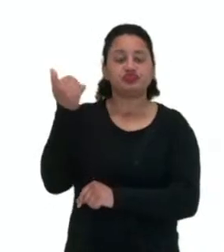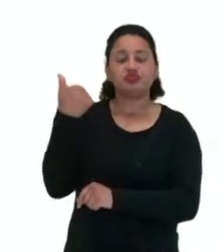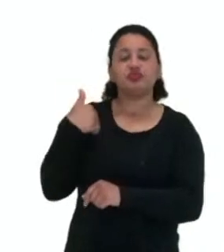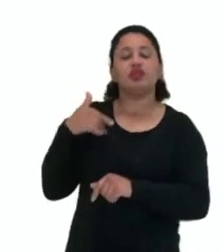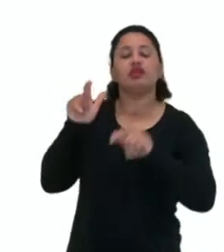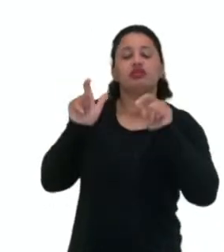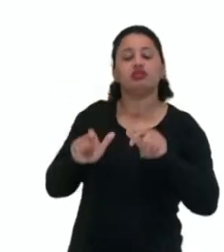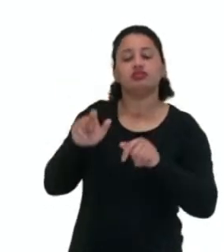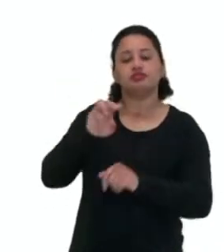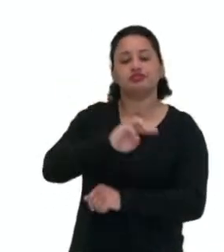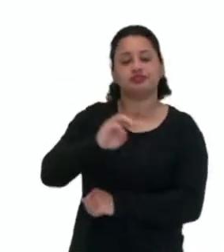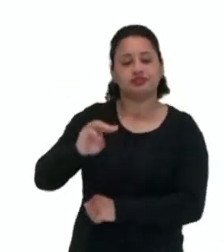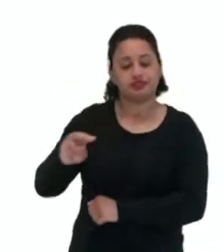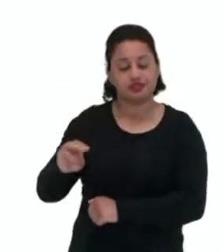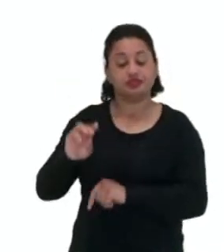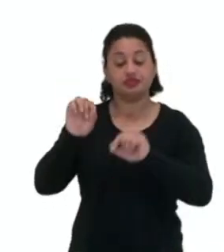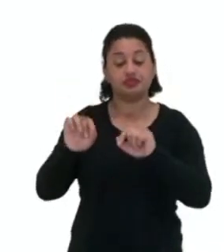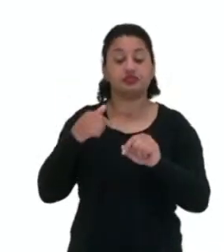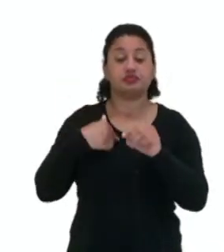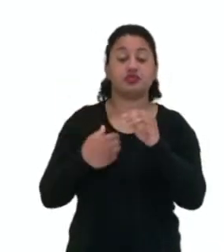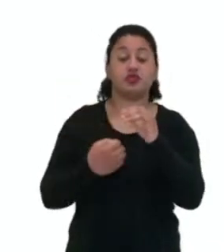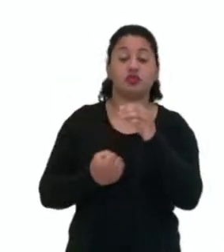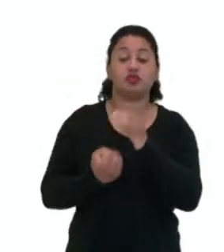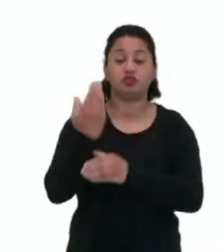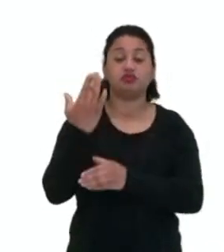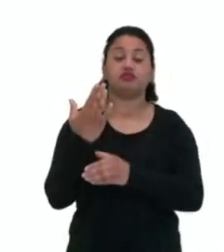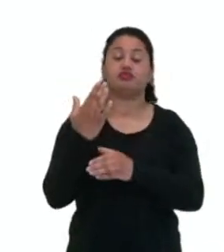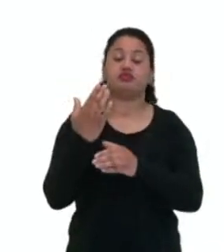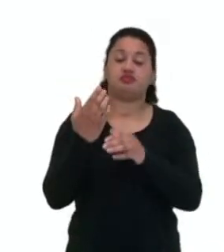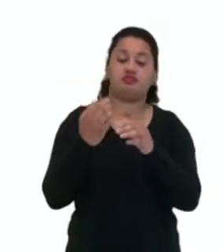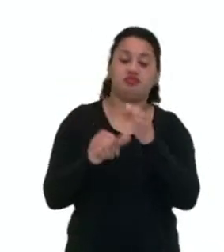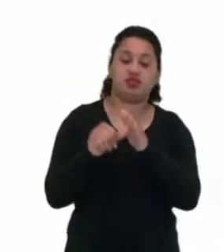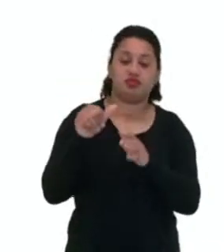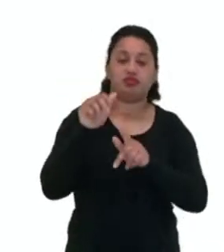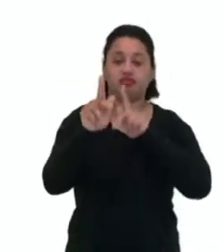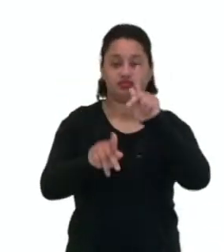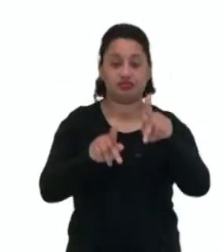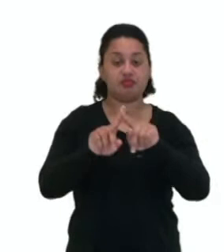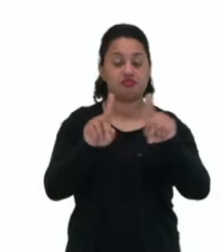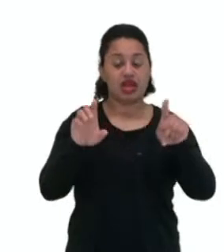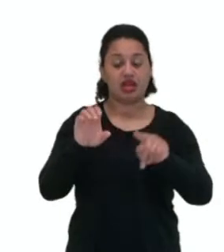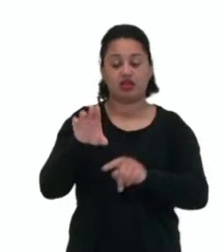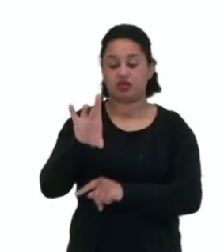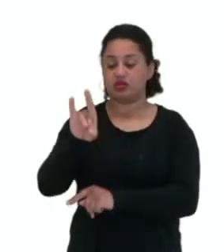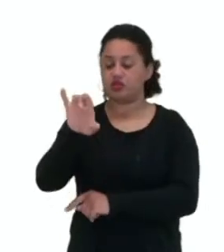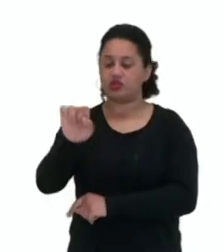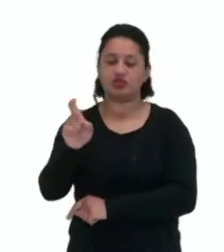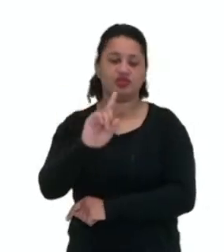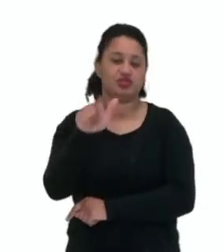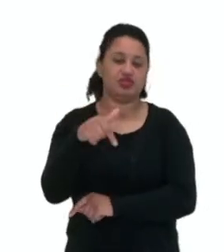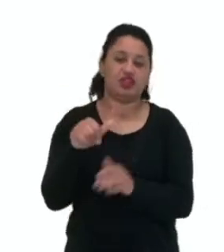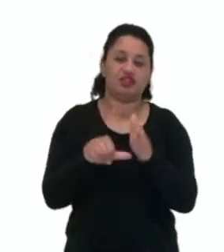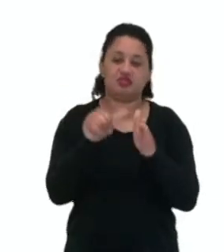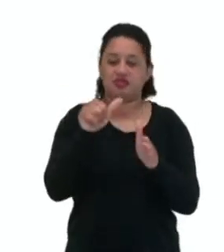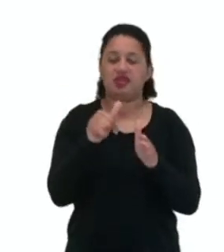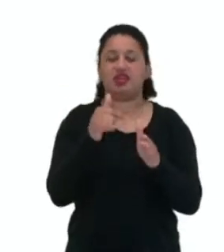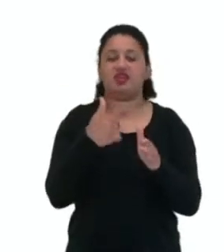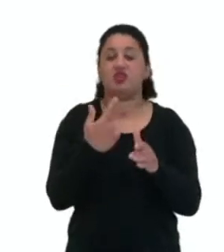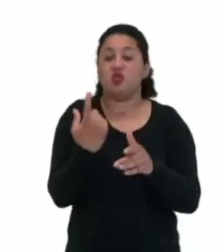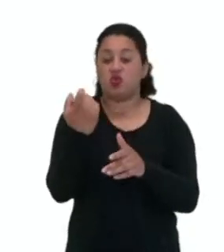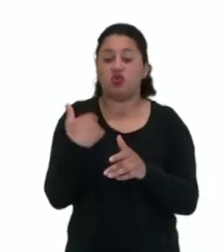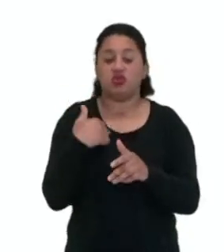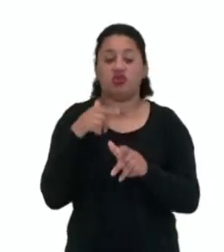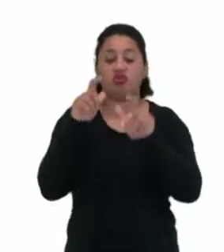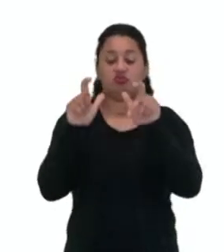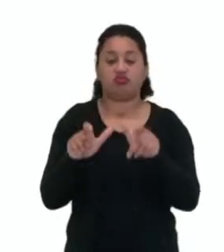Mesopotâmia, berço das primeiras civilizações. Porém, os curdos não foram os primeiros e os únicos povos a ocupar esta